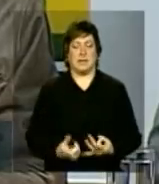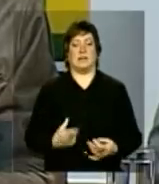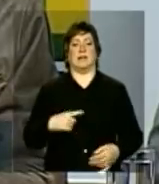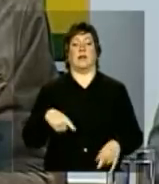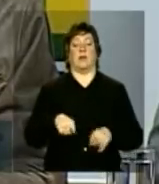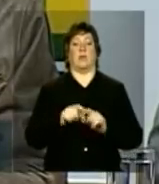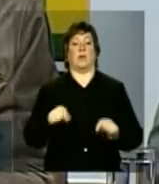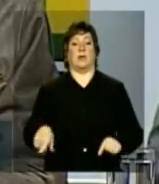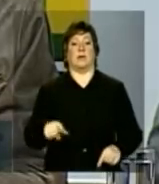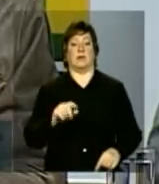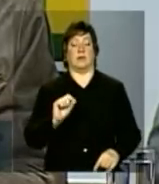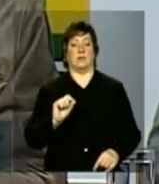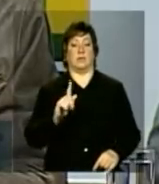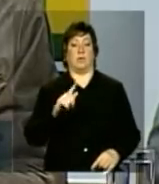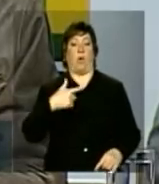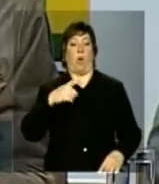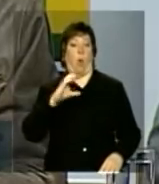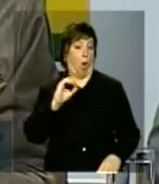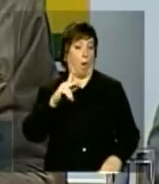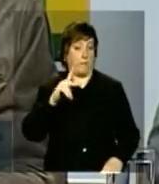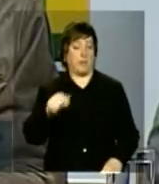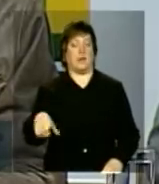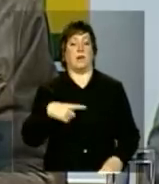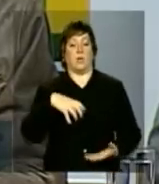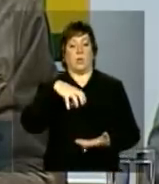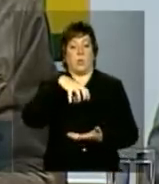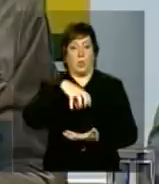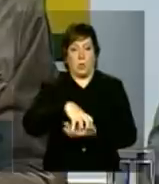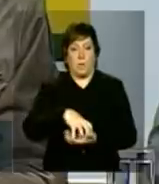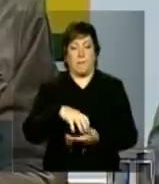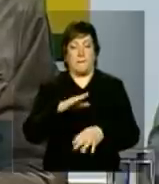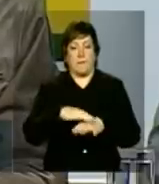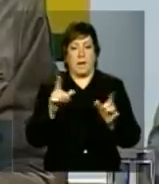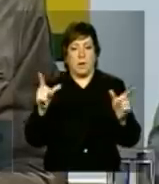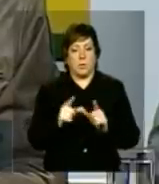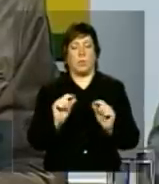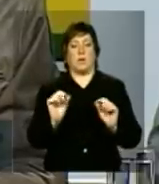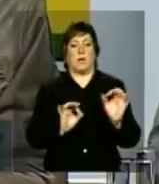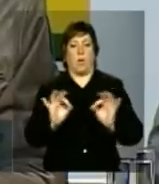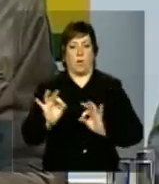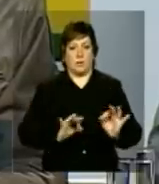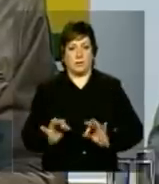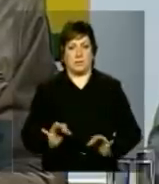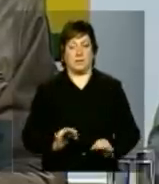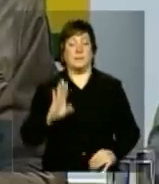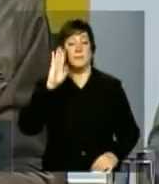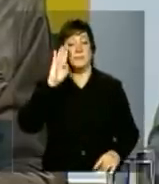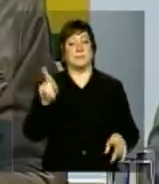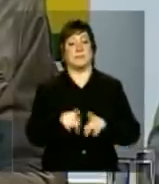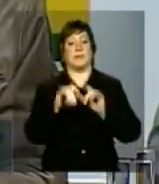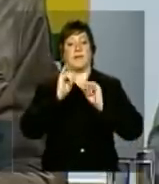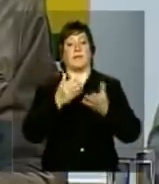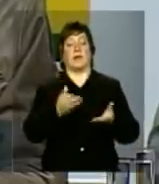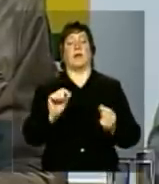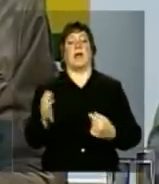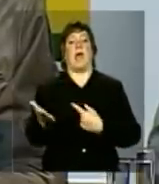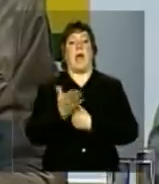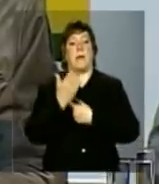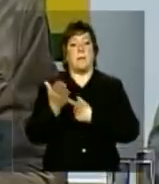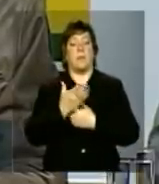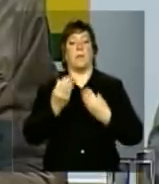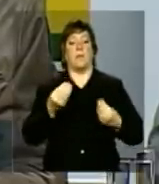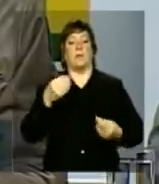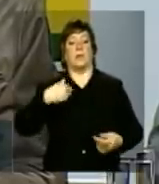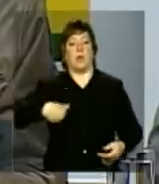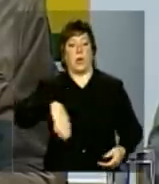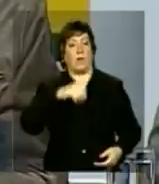Copa é um grupo mais reduzido de coordenação destacar o apoio que a